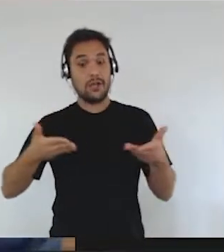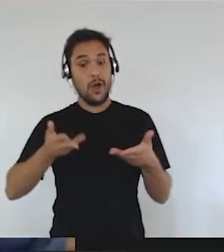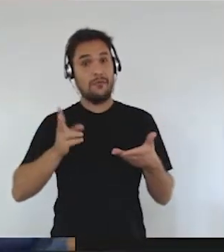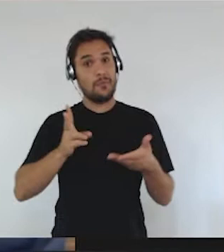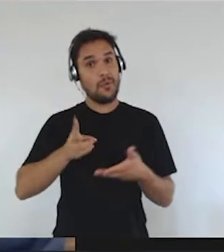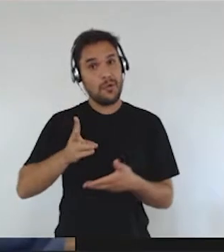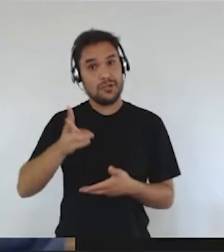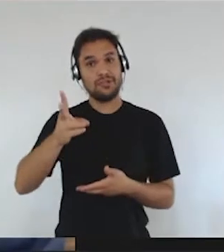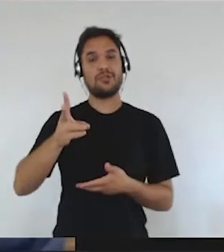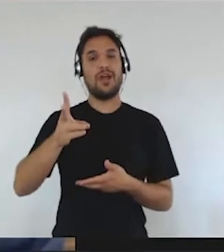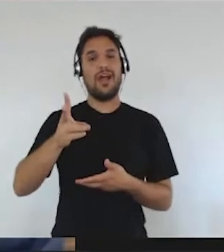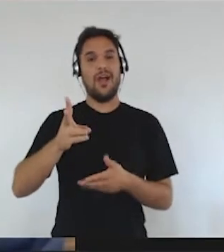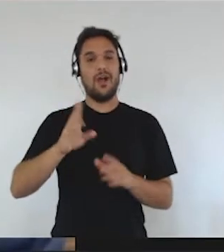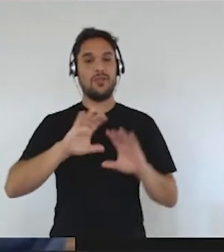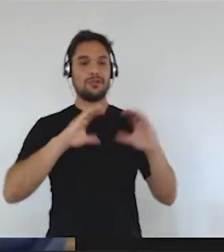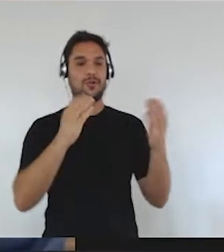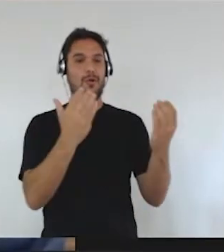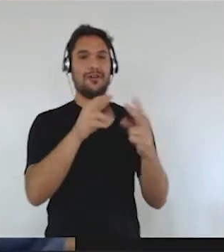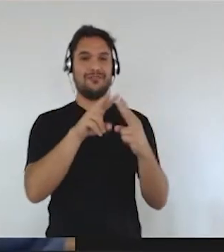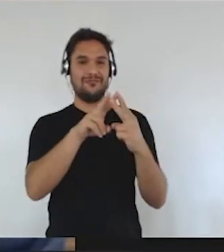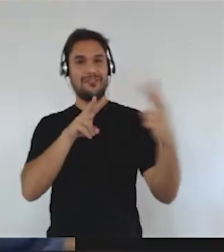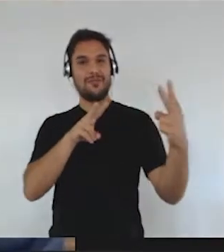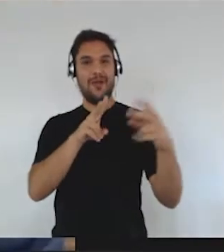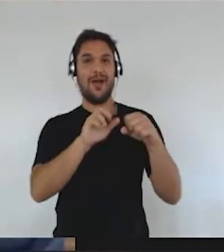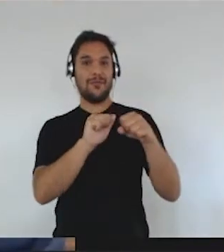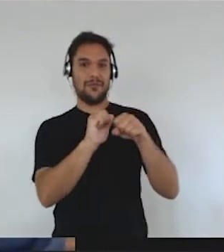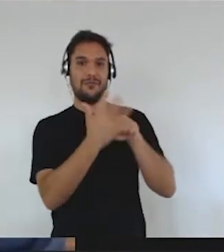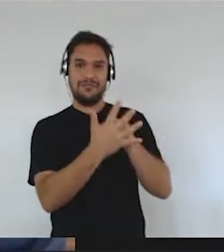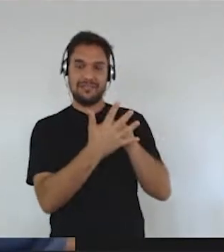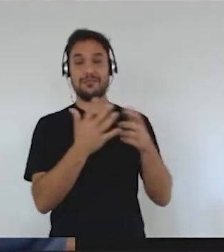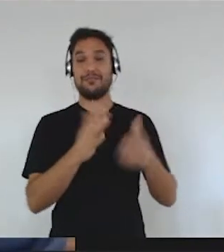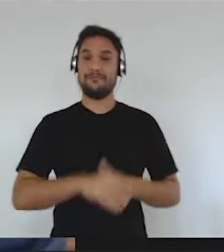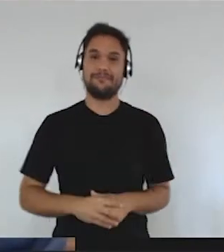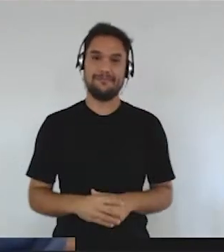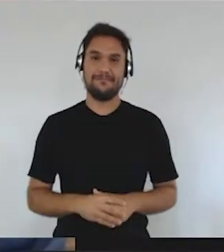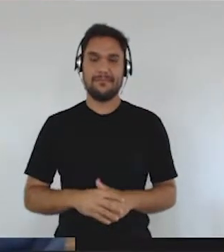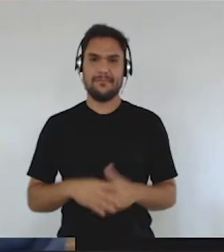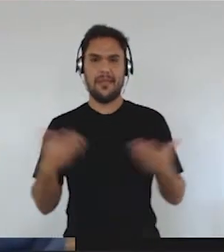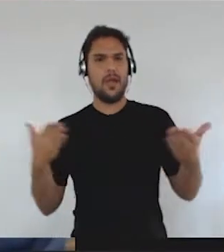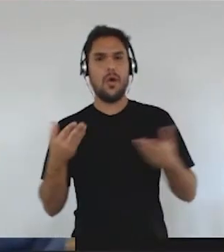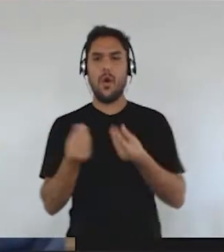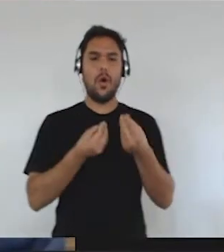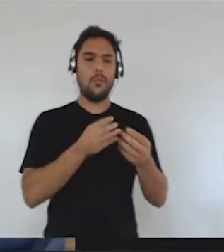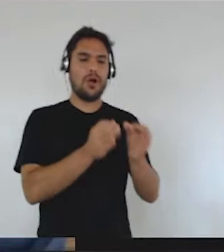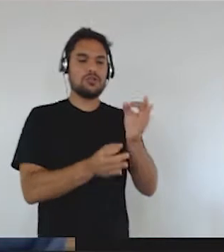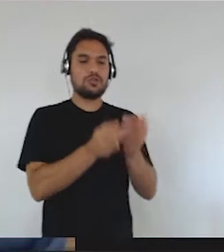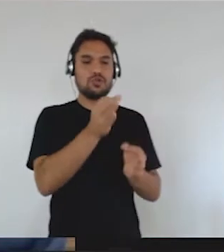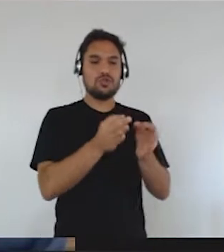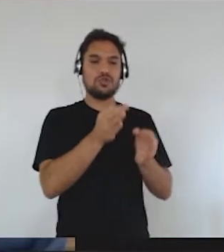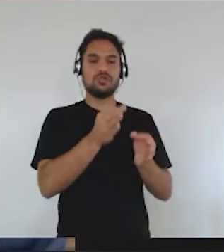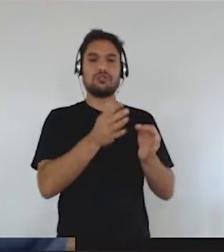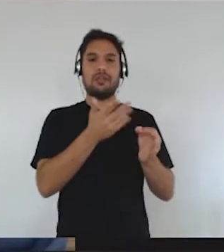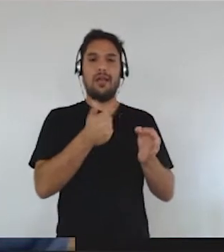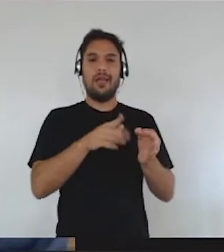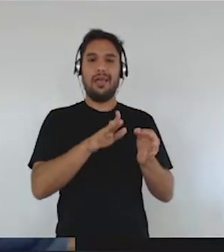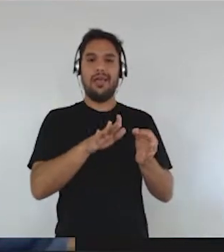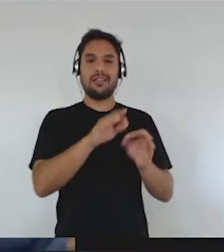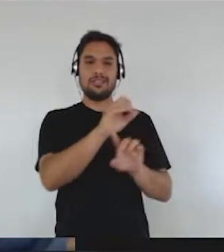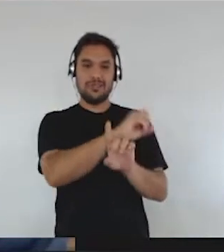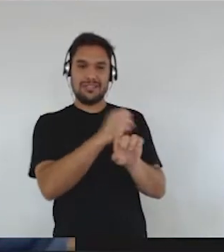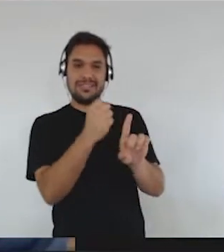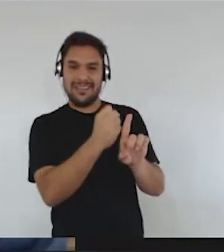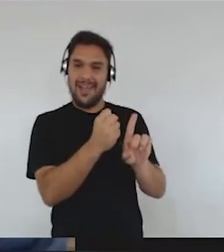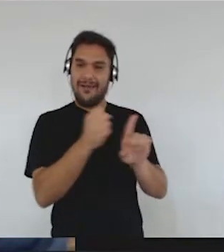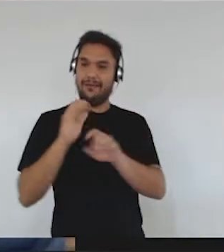Continuando o nosso Congresso Digital Covid-19, repercussões jurídicas e sociais